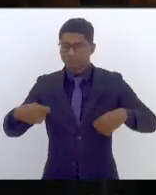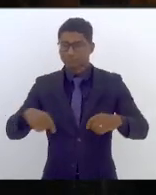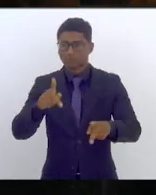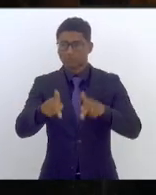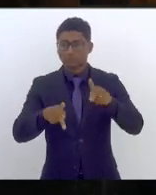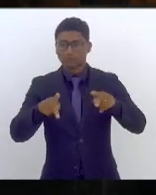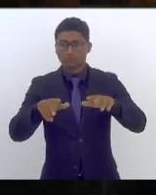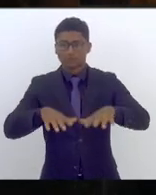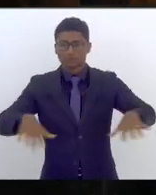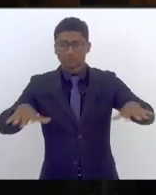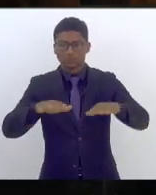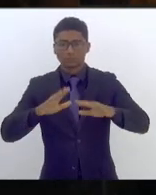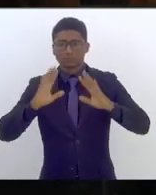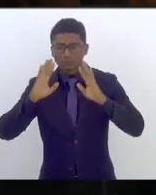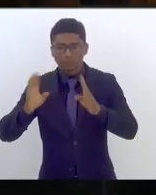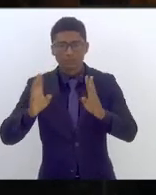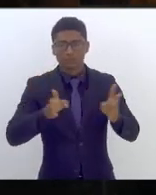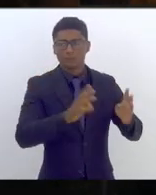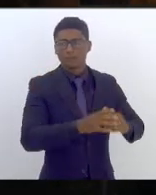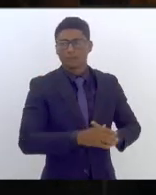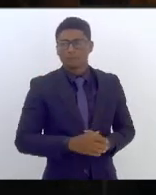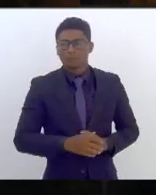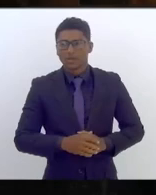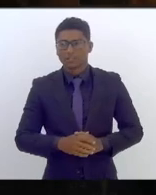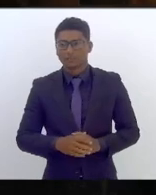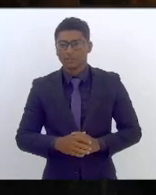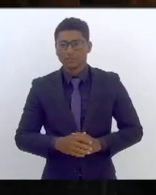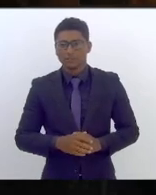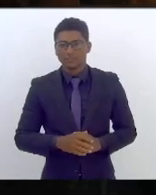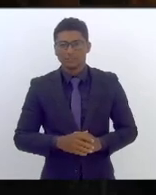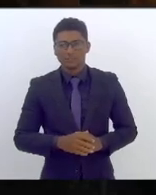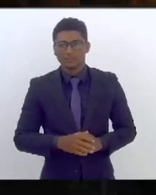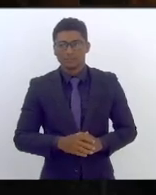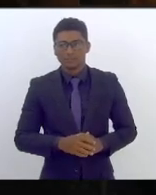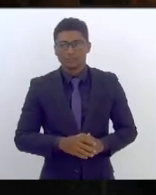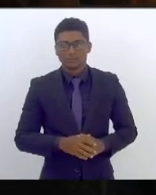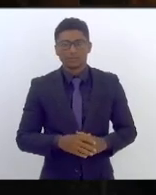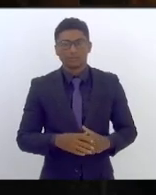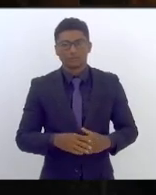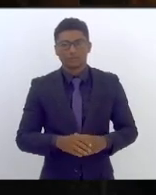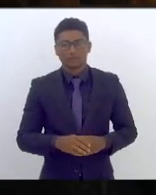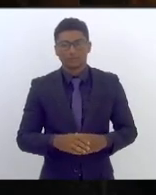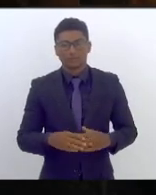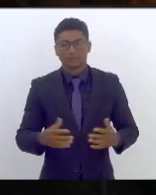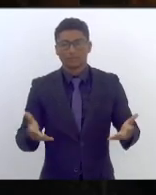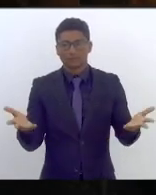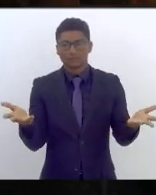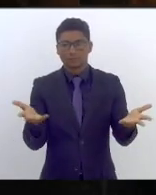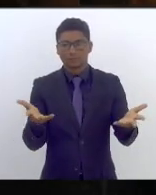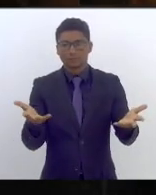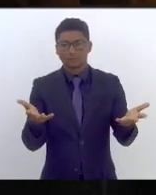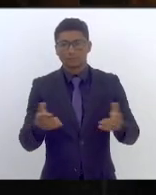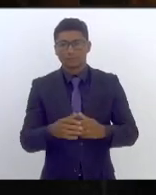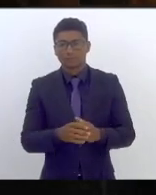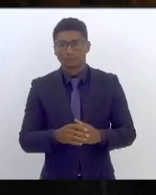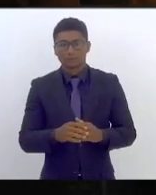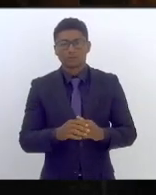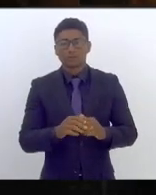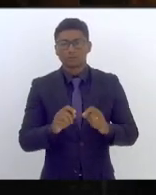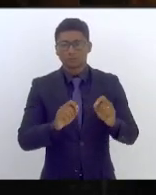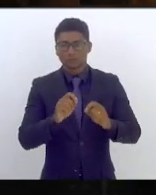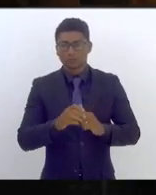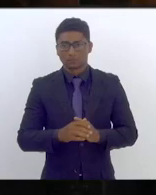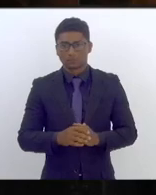ministério público e Poder Legislativo tem portanto missões coincidentes devendo cada